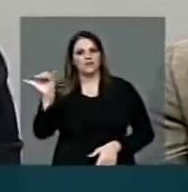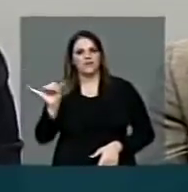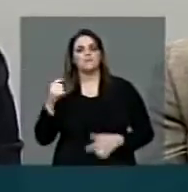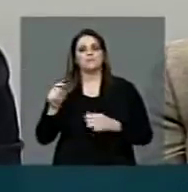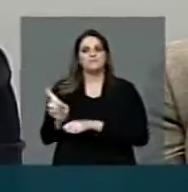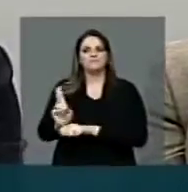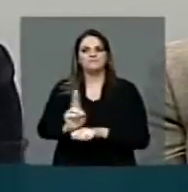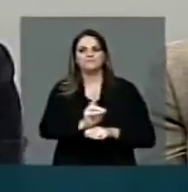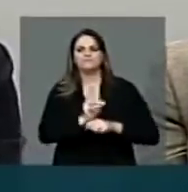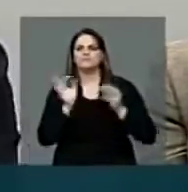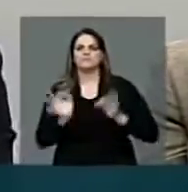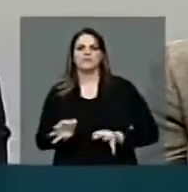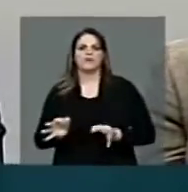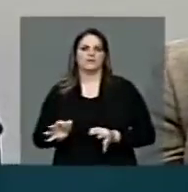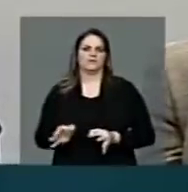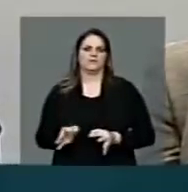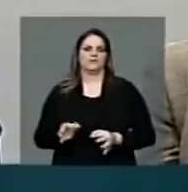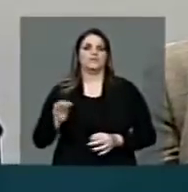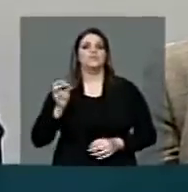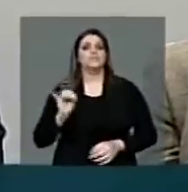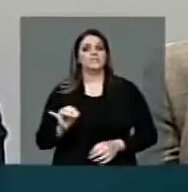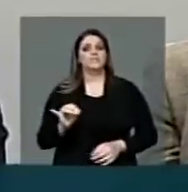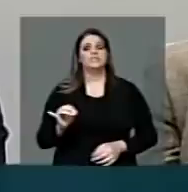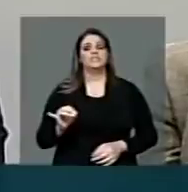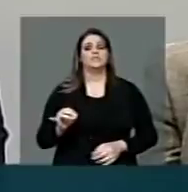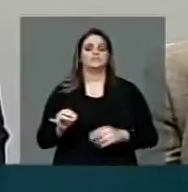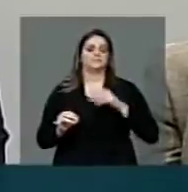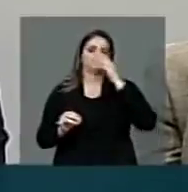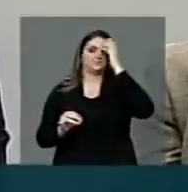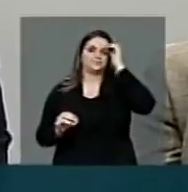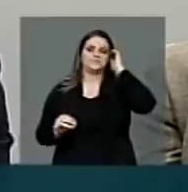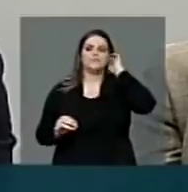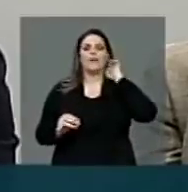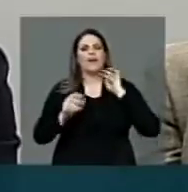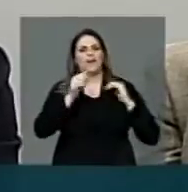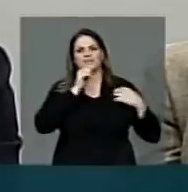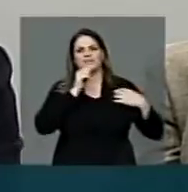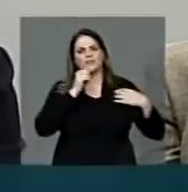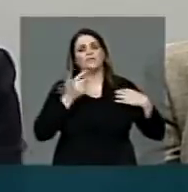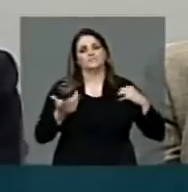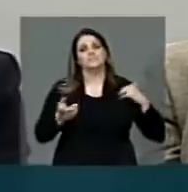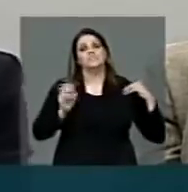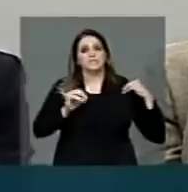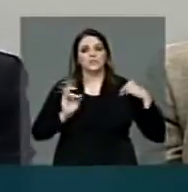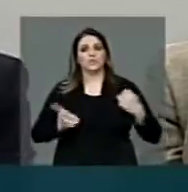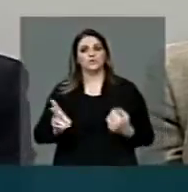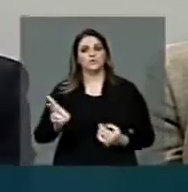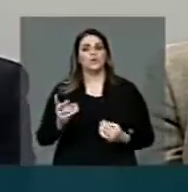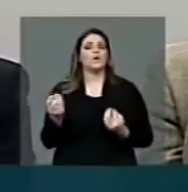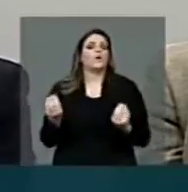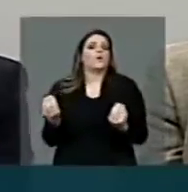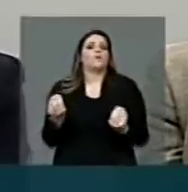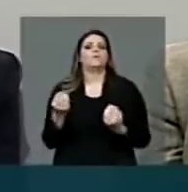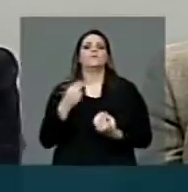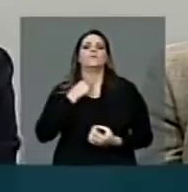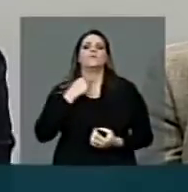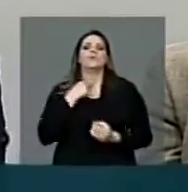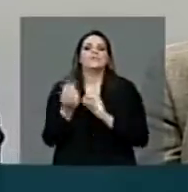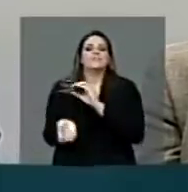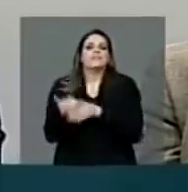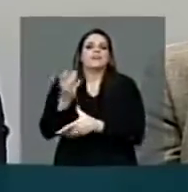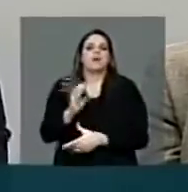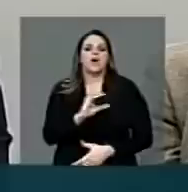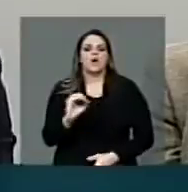ponto, sem descriminalizar casa de prostituição, as mulheres não podem se cooperativar, elas não podem se